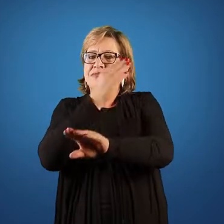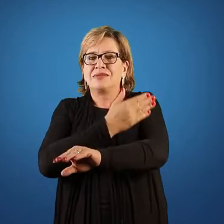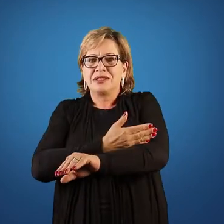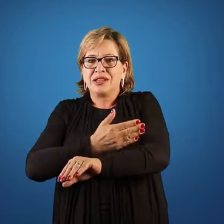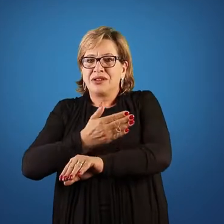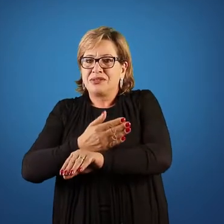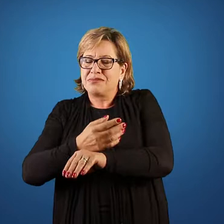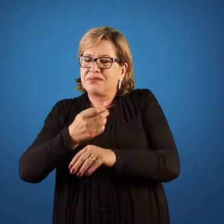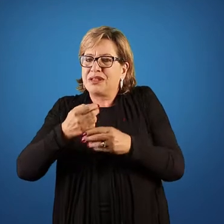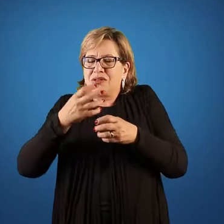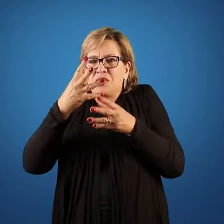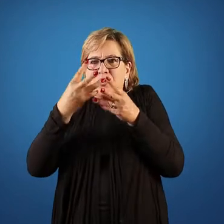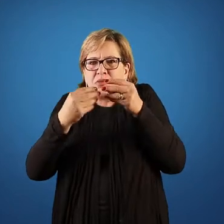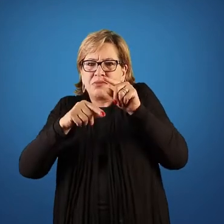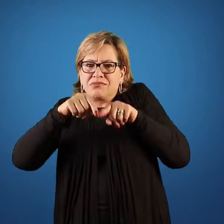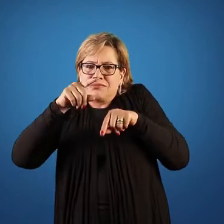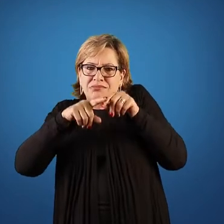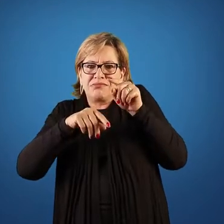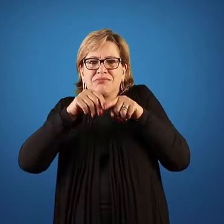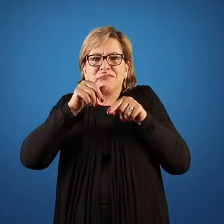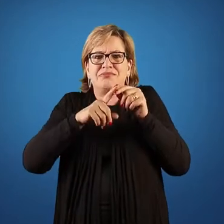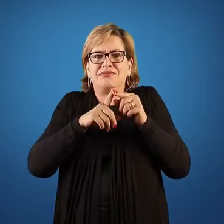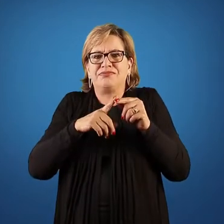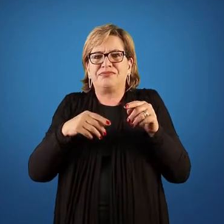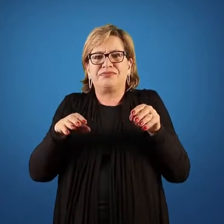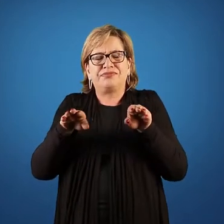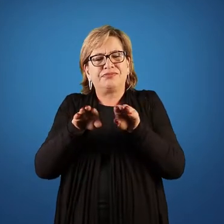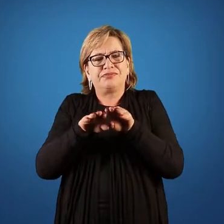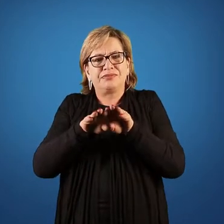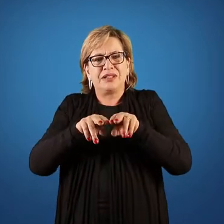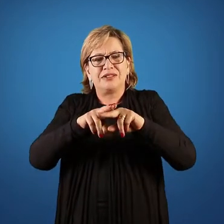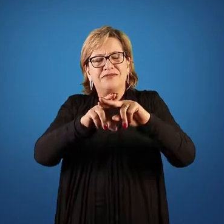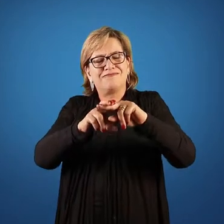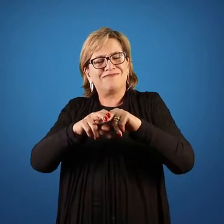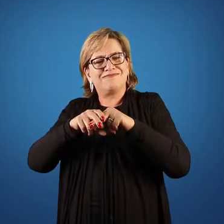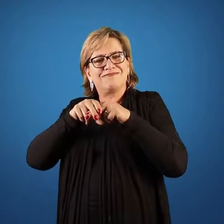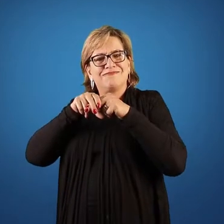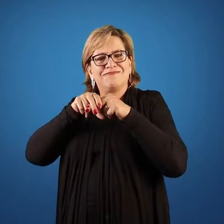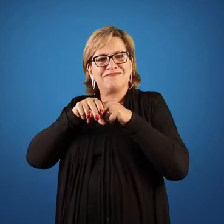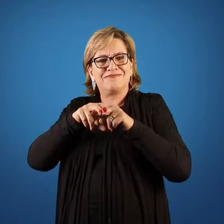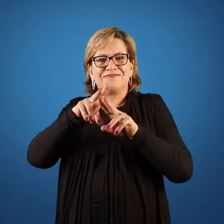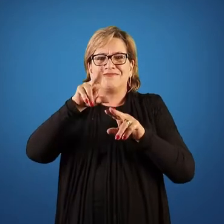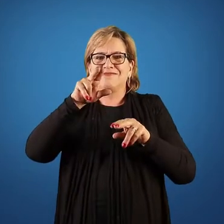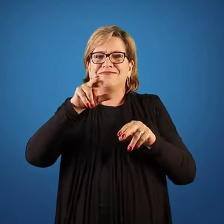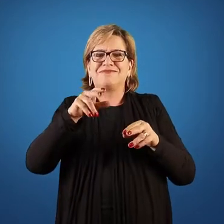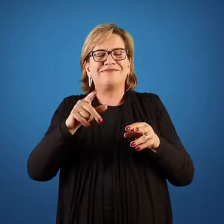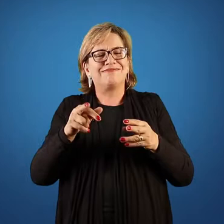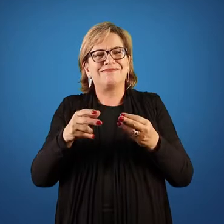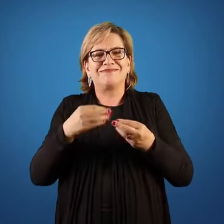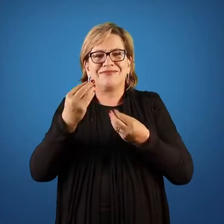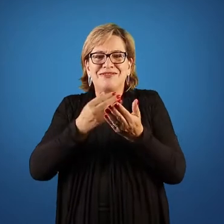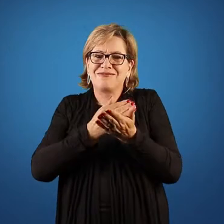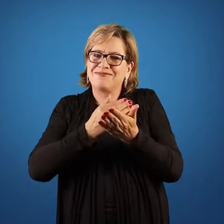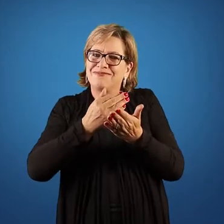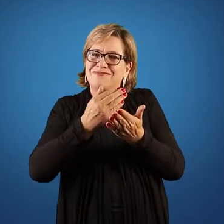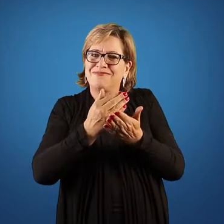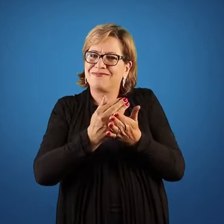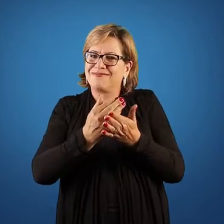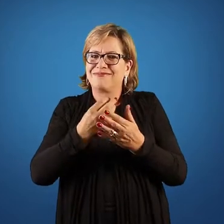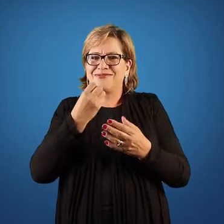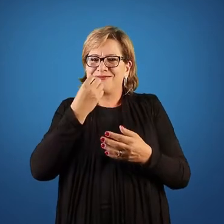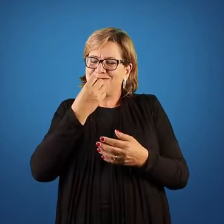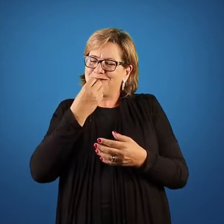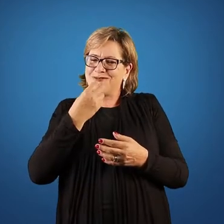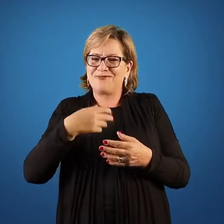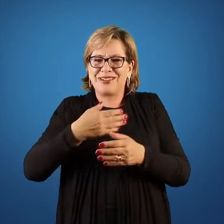com o tecido, com o material, e se balançar, né, como uma boa iniciação aí para